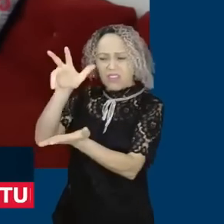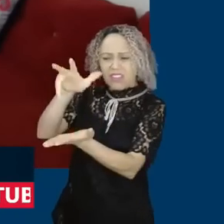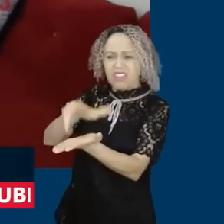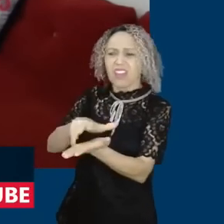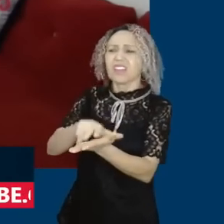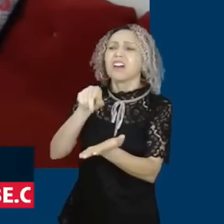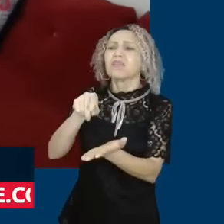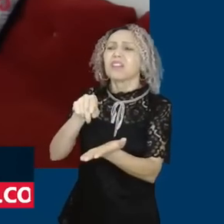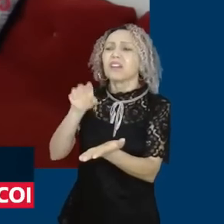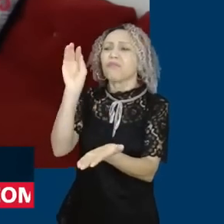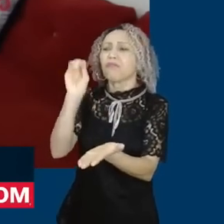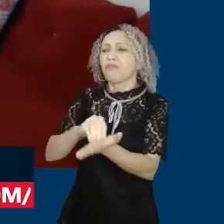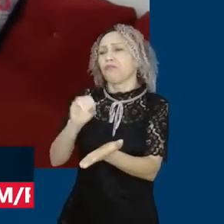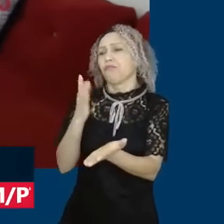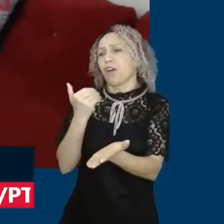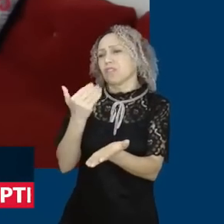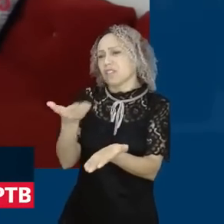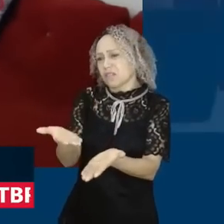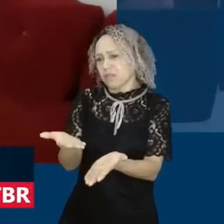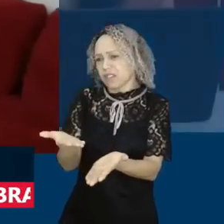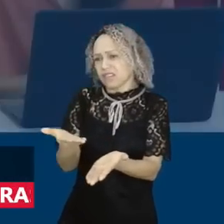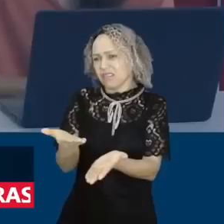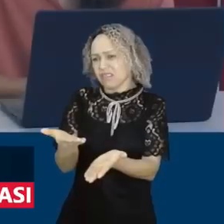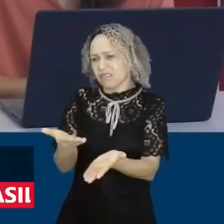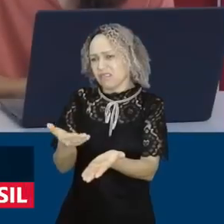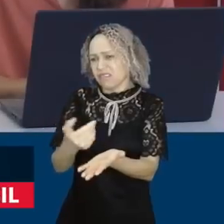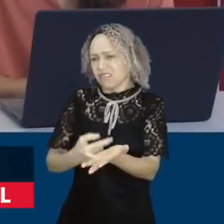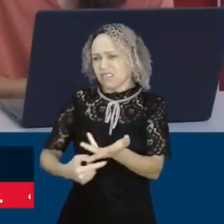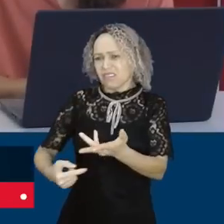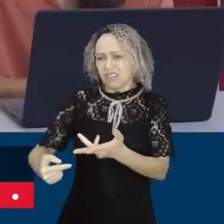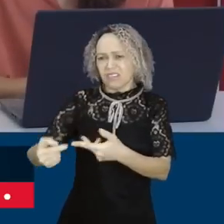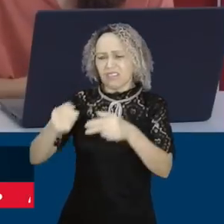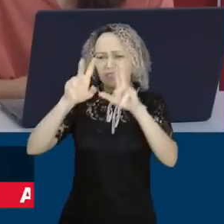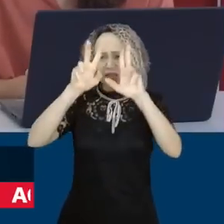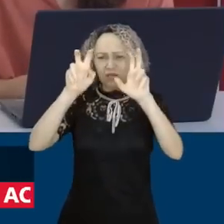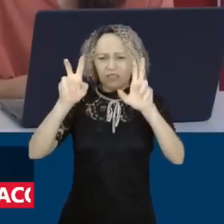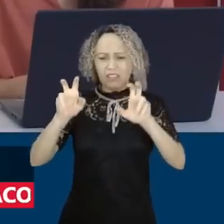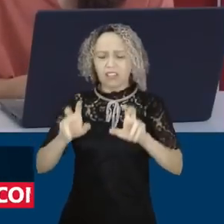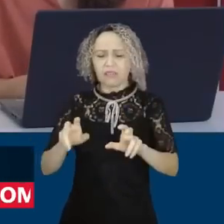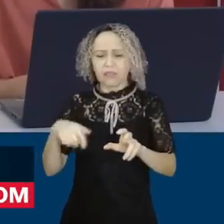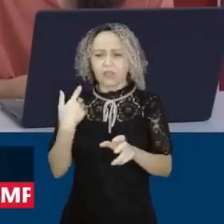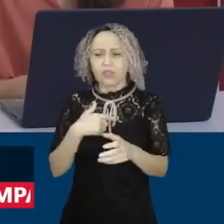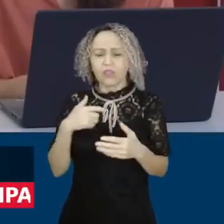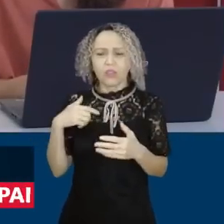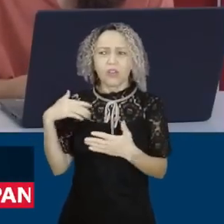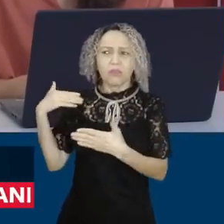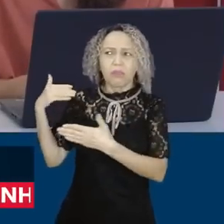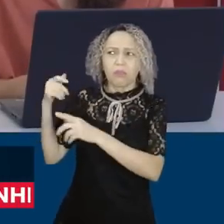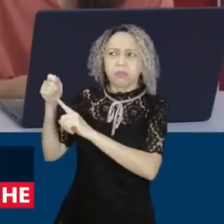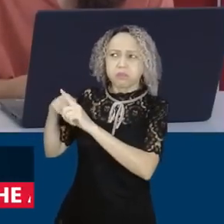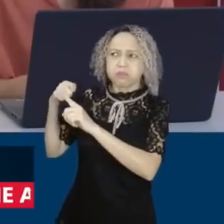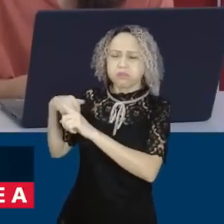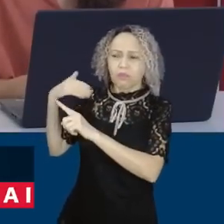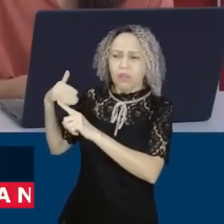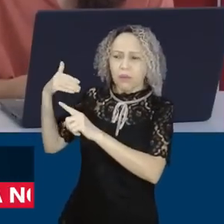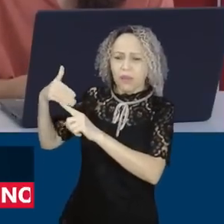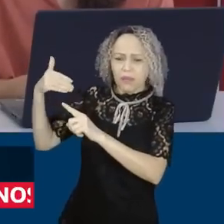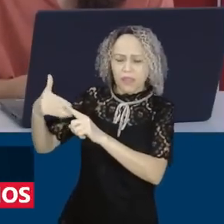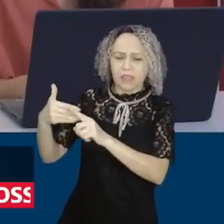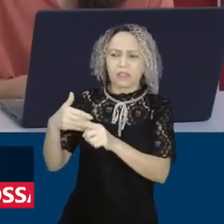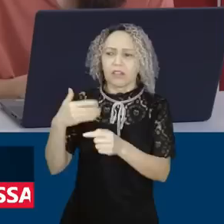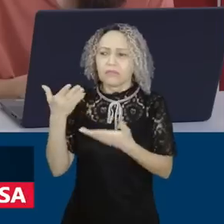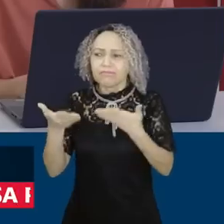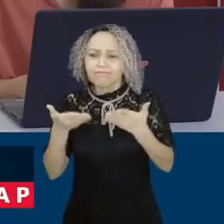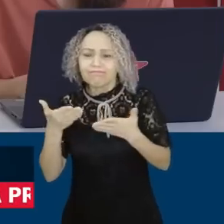por carência alimentar. Todos esses assuntos, como você disse, que a gente tratou aqui nos últimos meses, constam da resposta